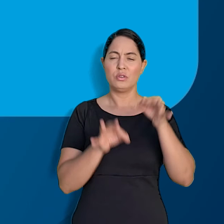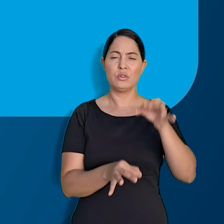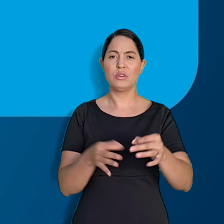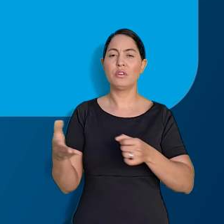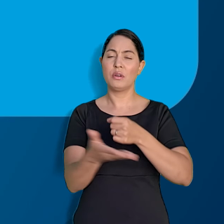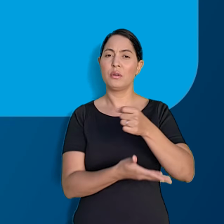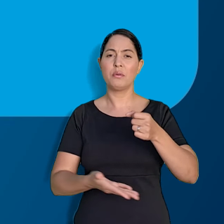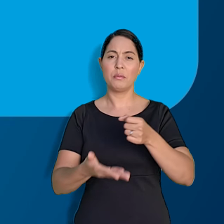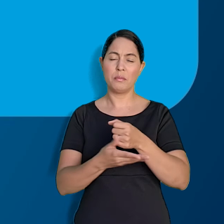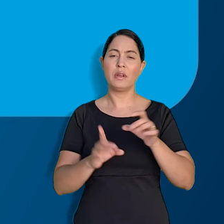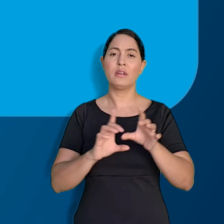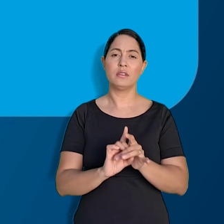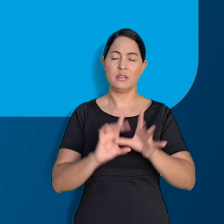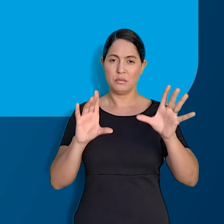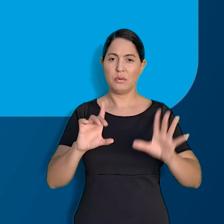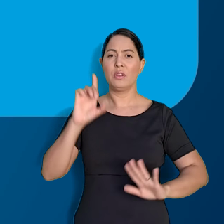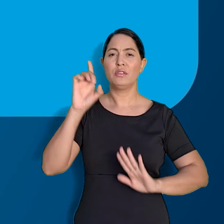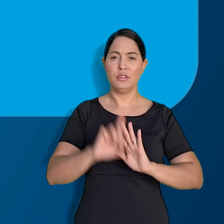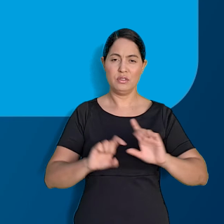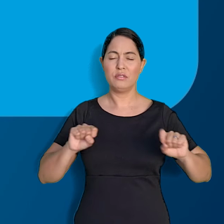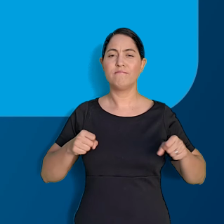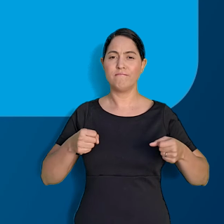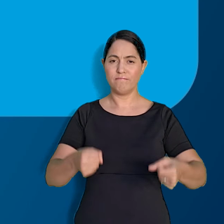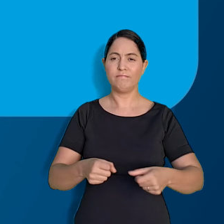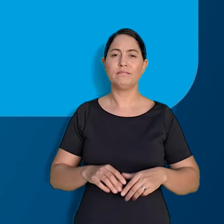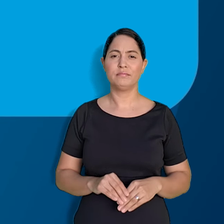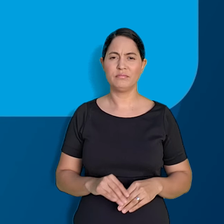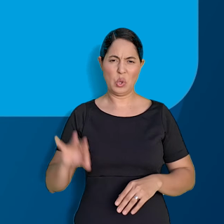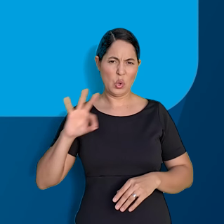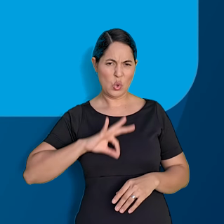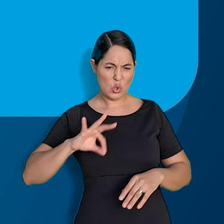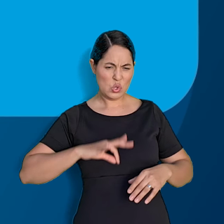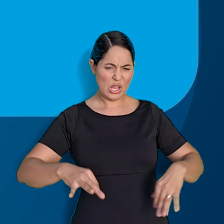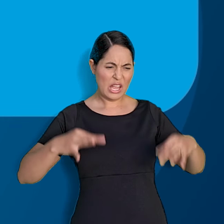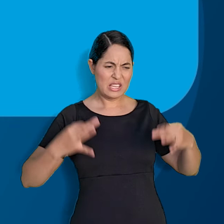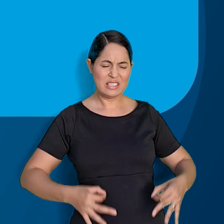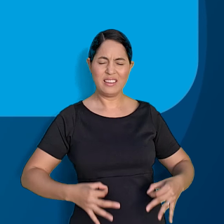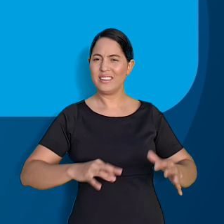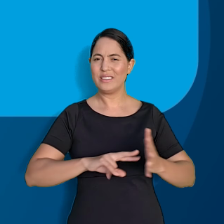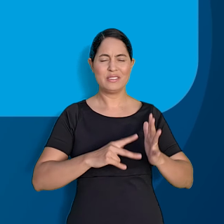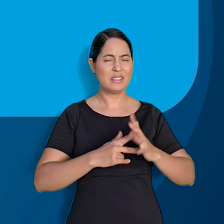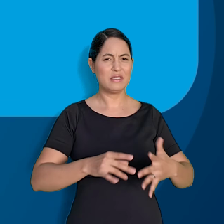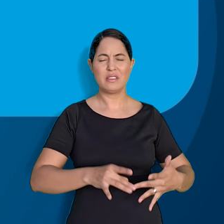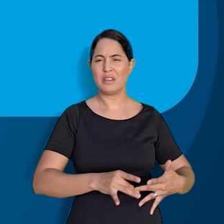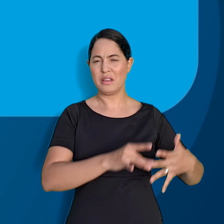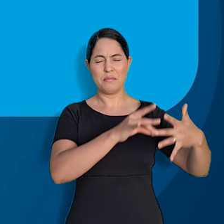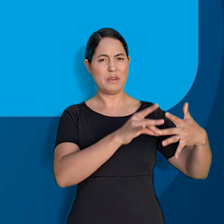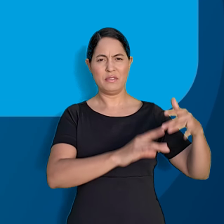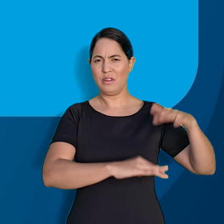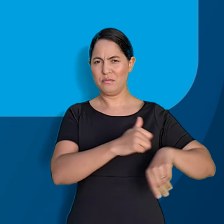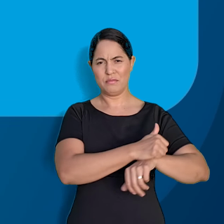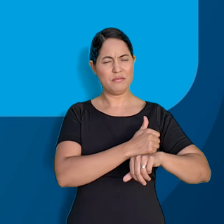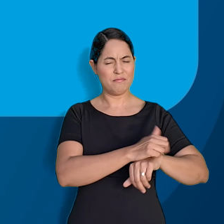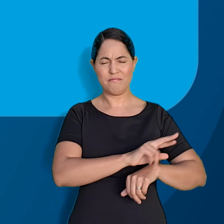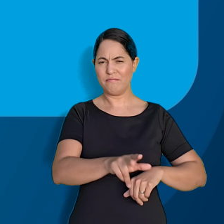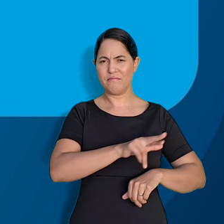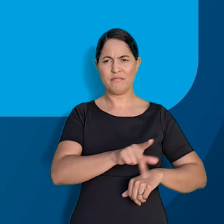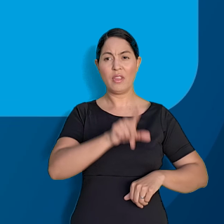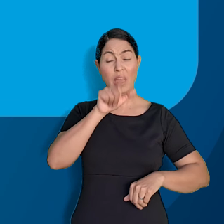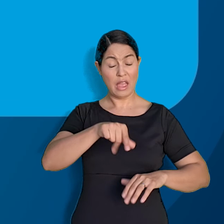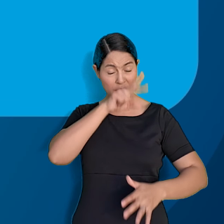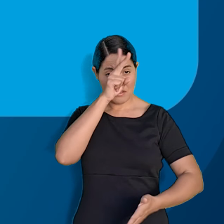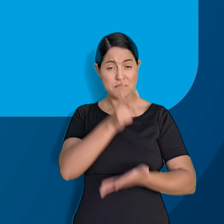como fundamento do Estado democrático de direito. Honorários dignos não representam privilégio corporativo, representam